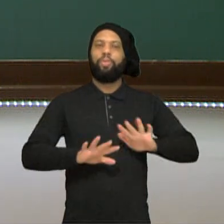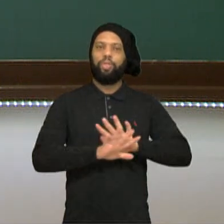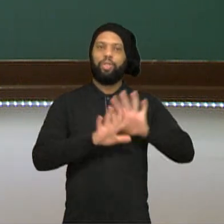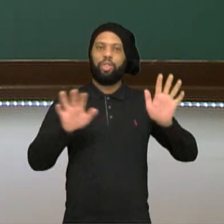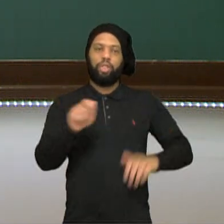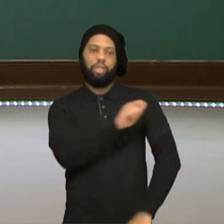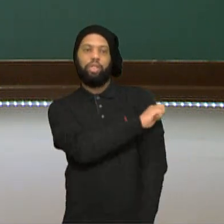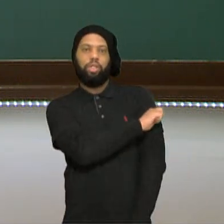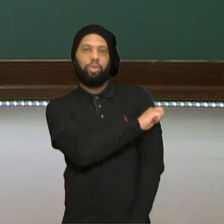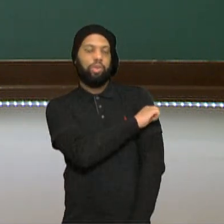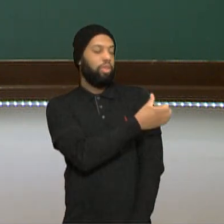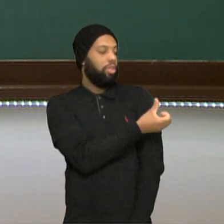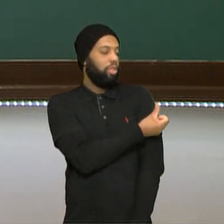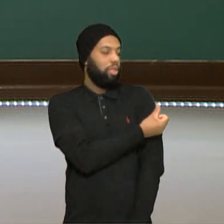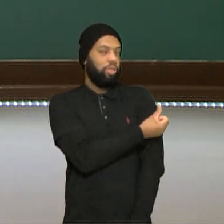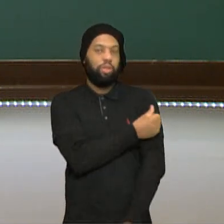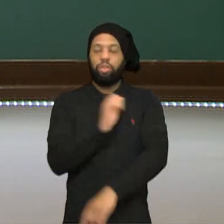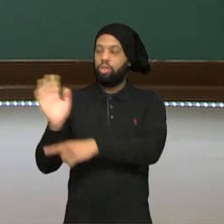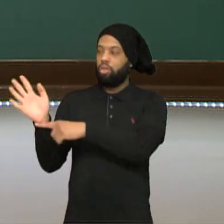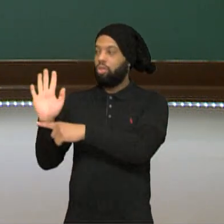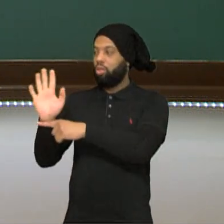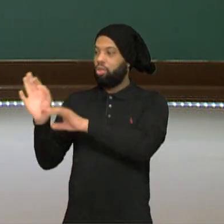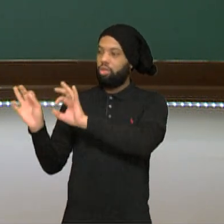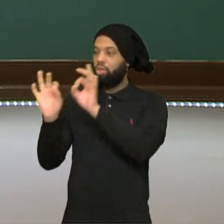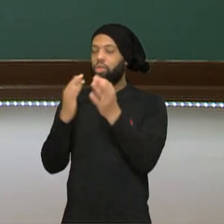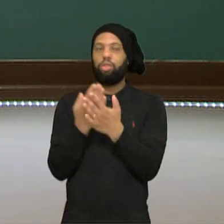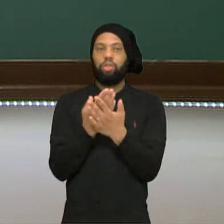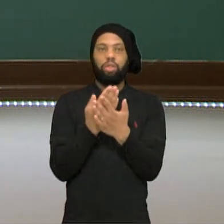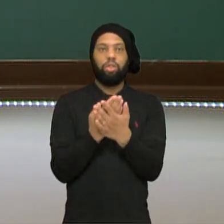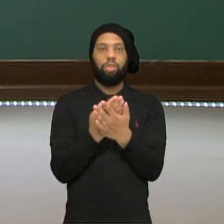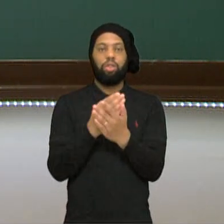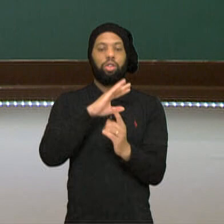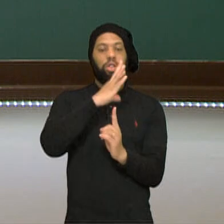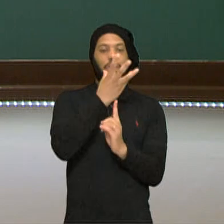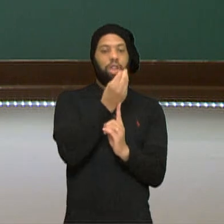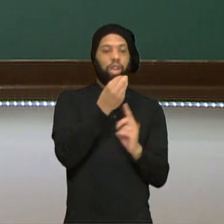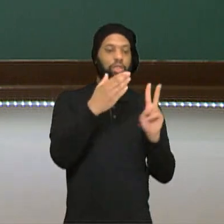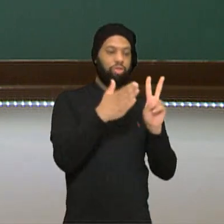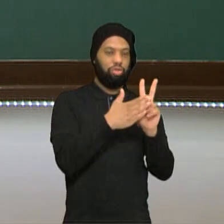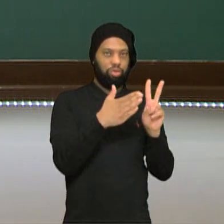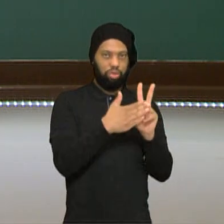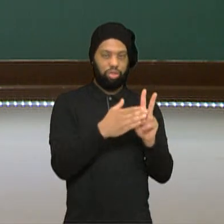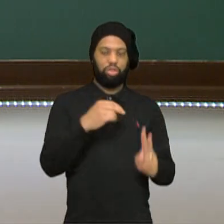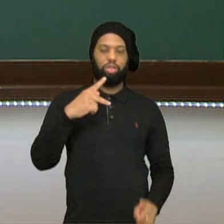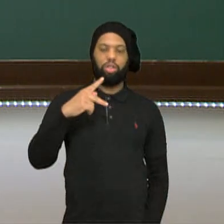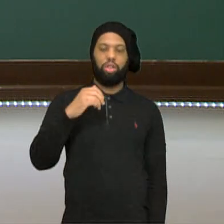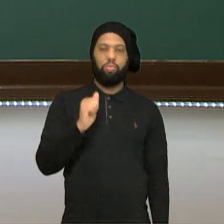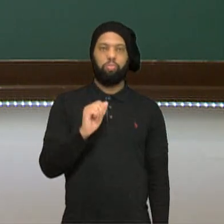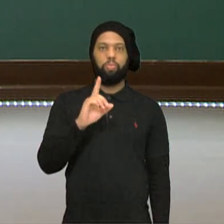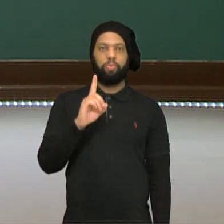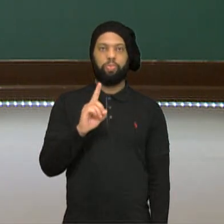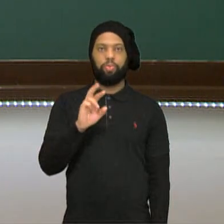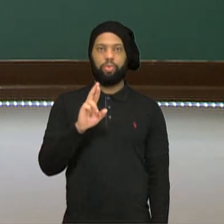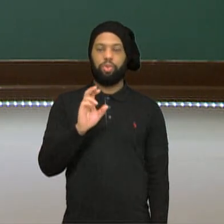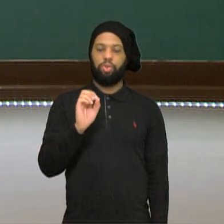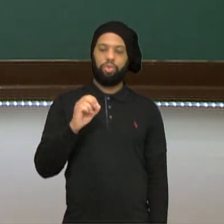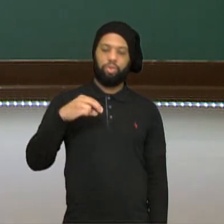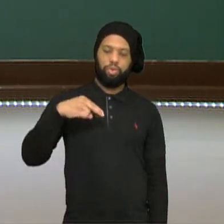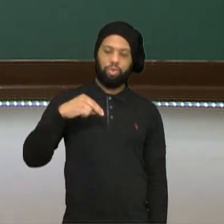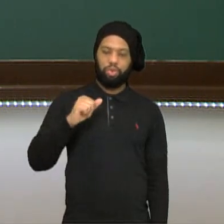Olá, estudantes do sexto ano! Nesse vídeo nós vamos falar sobre arte indígena, né? A padronagem da arte